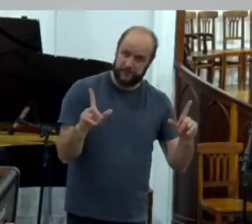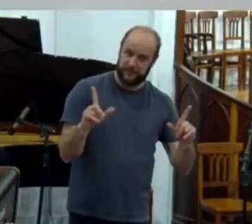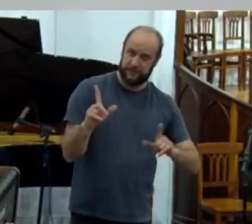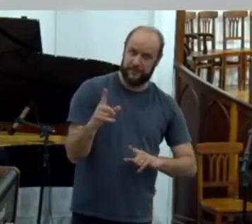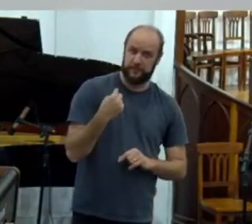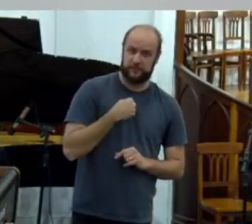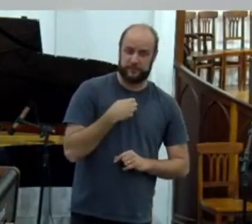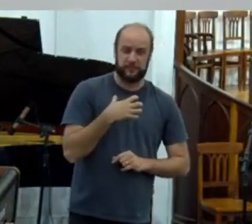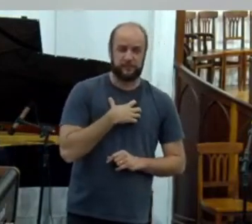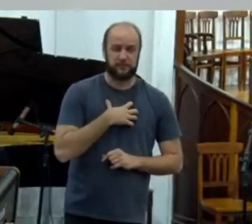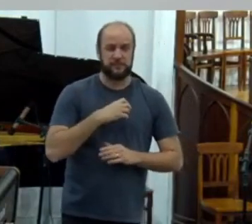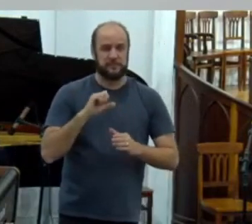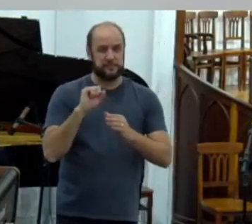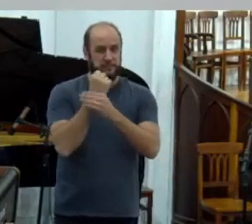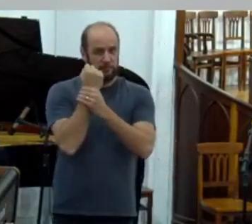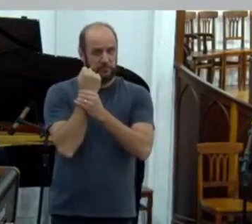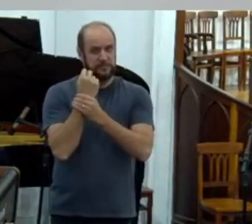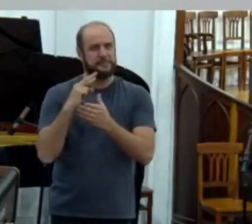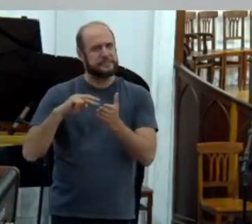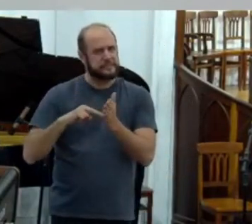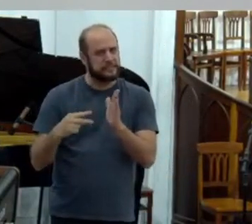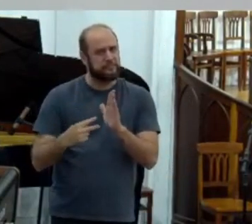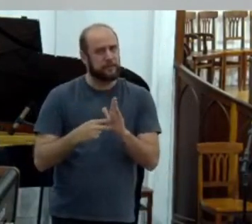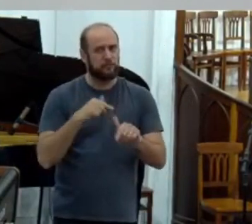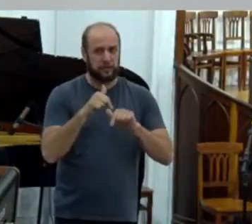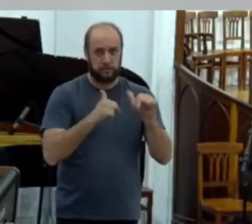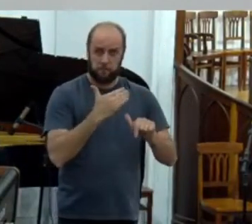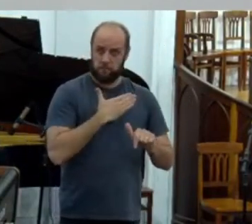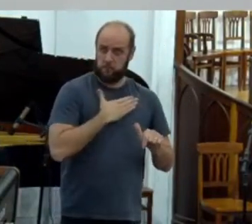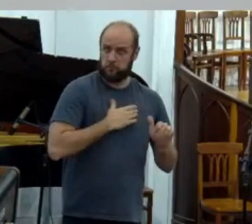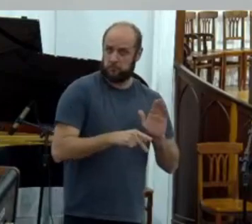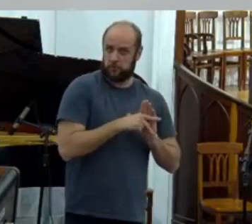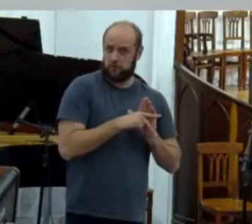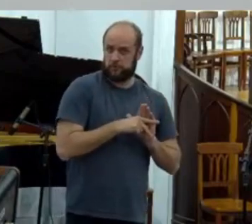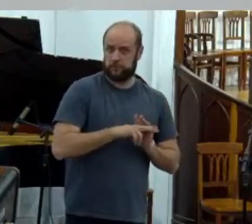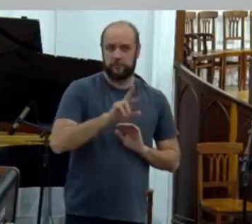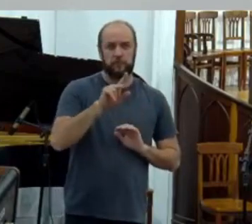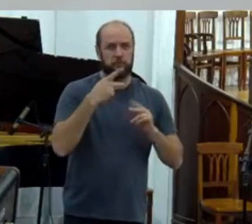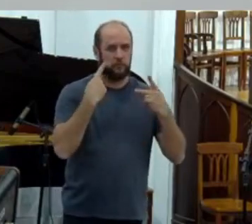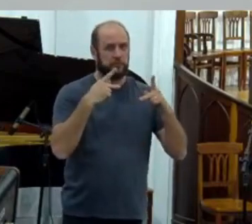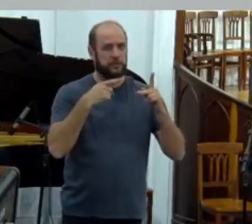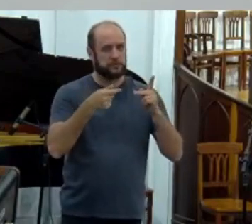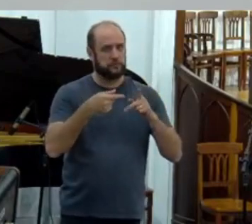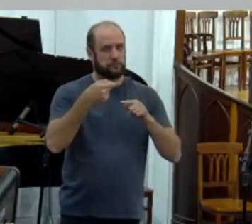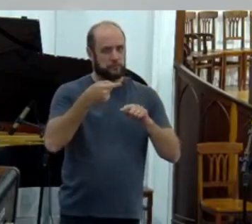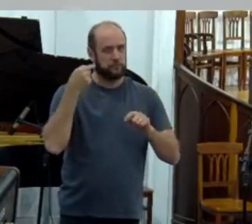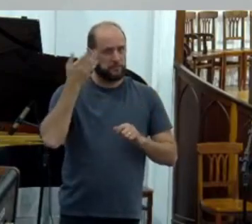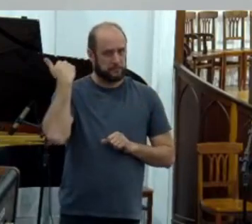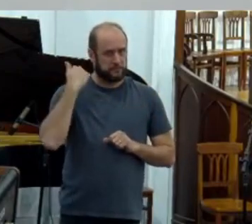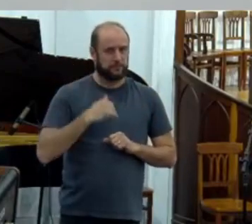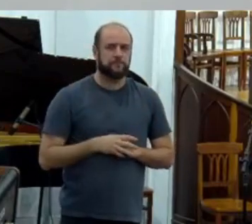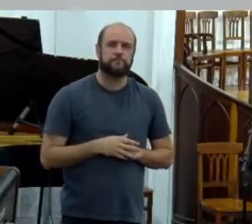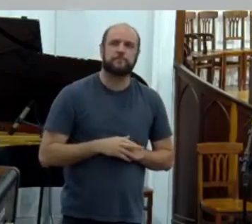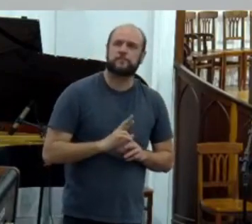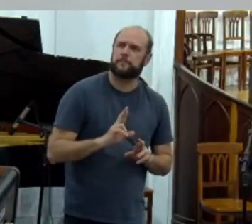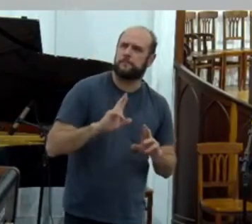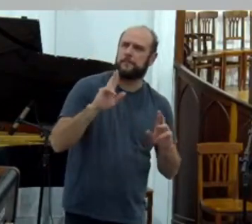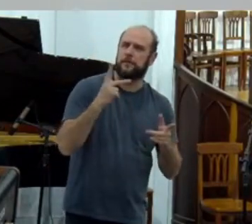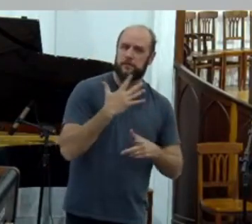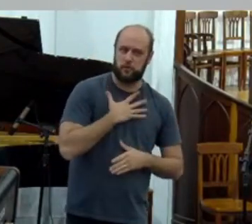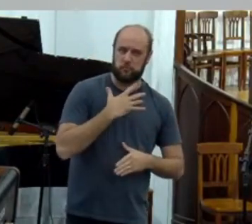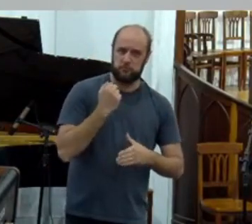encontro segurança, significado nas minhas obras, como nós vimos no sermão da semana passada, e uma diferença quando a